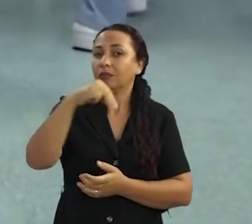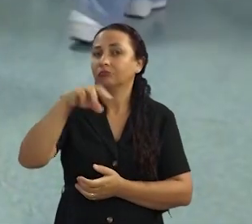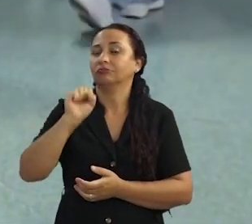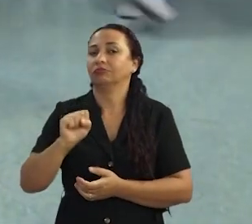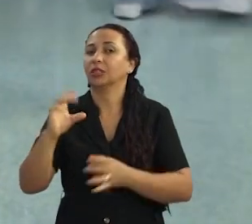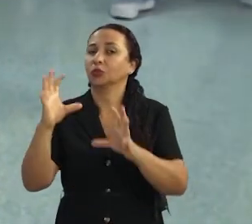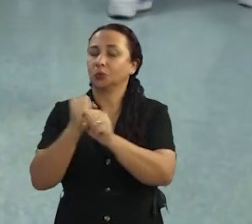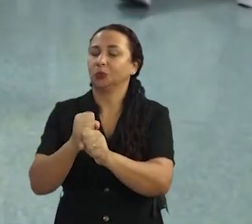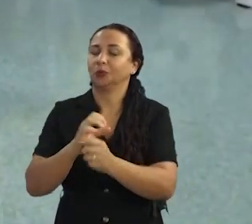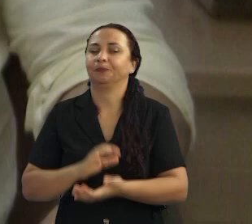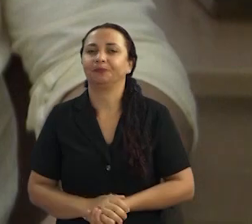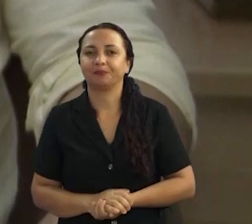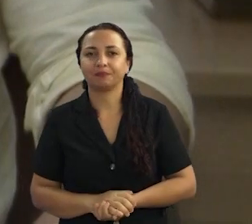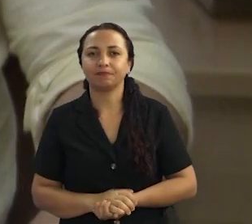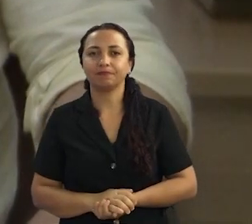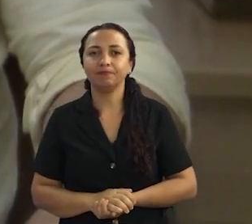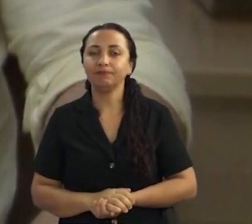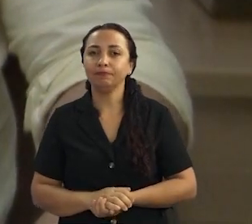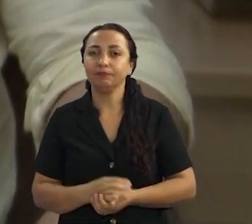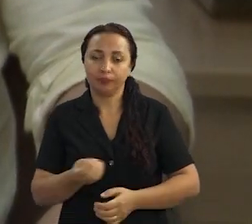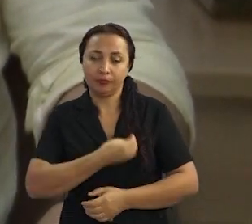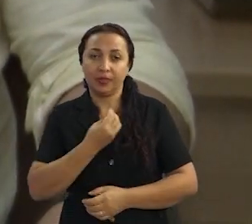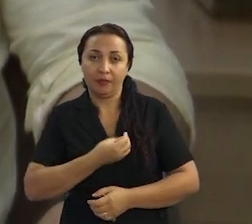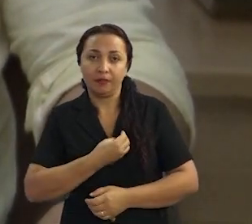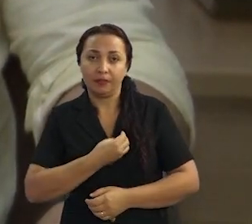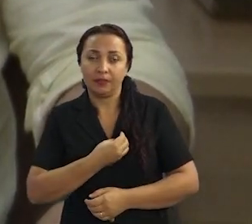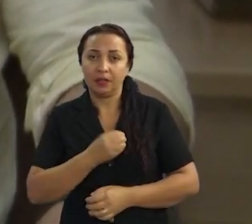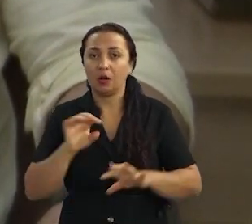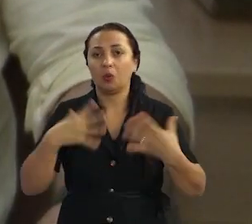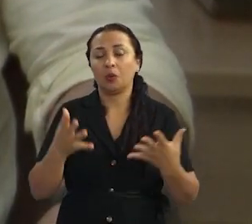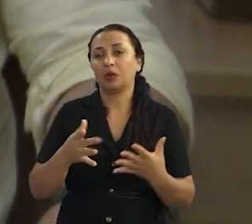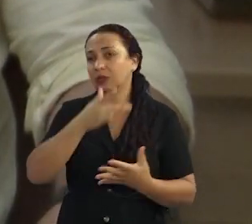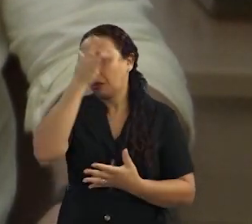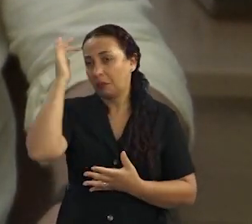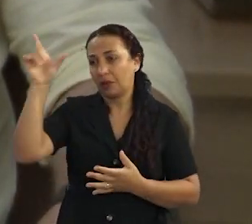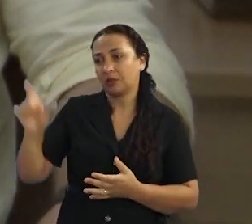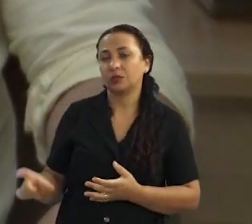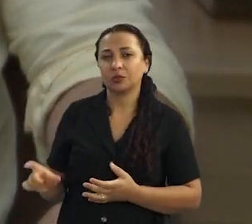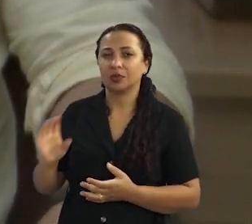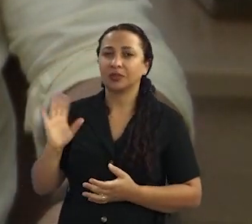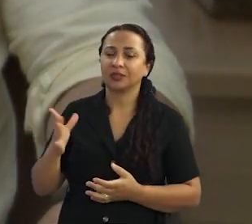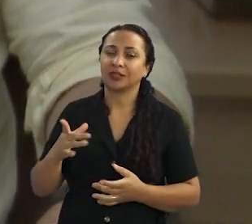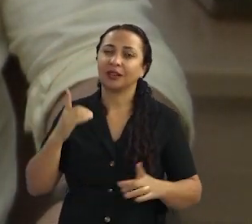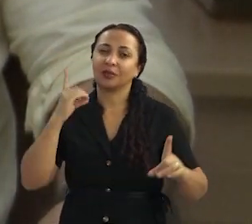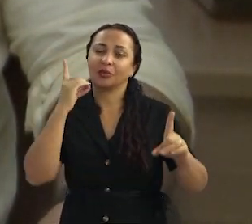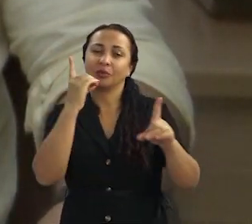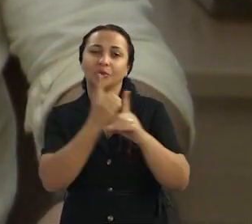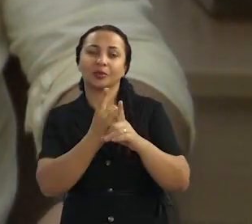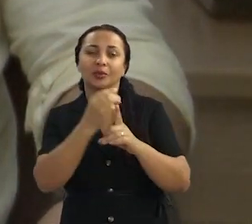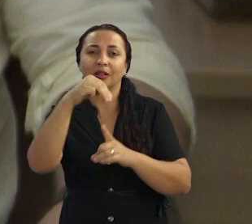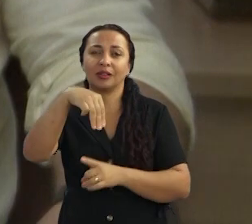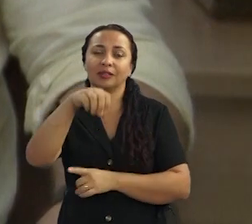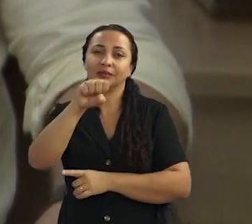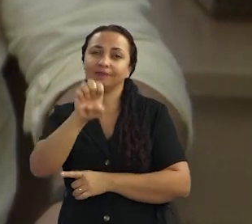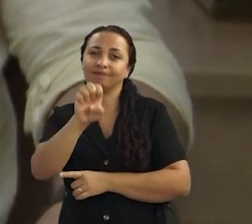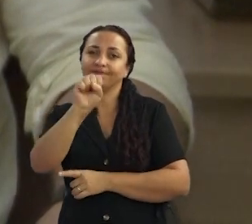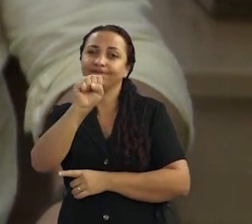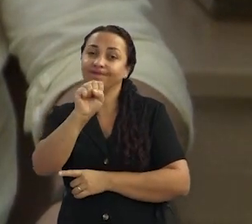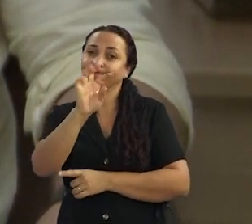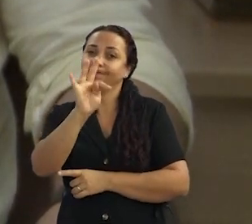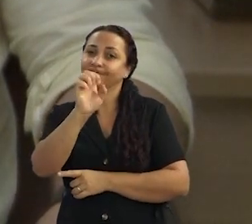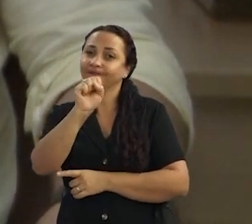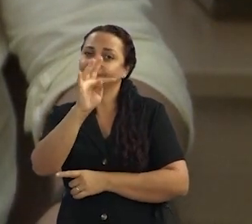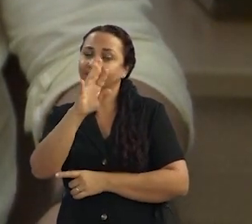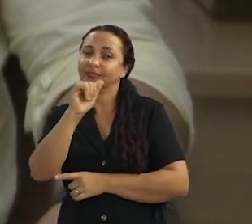Organização Mundial da Saúde. A sobrevida, quando o paciente atinge